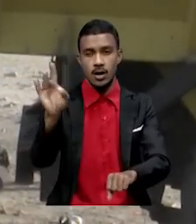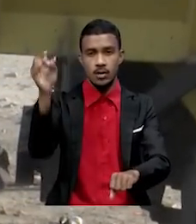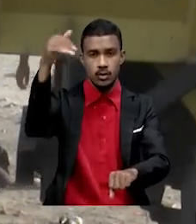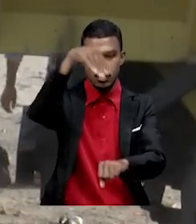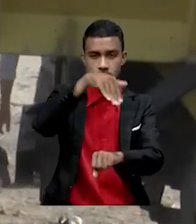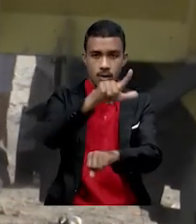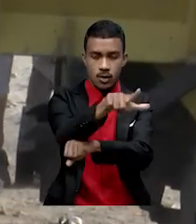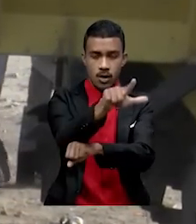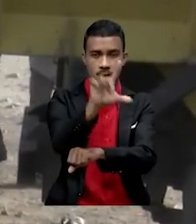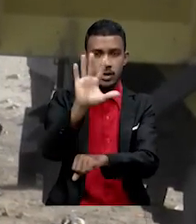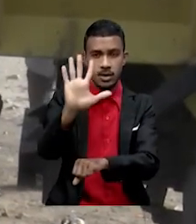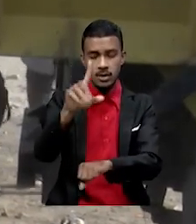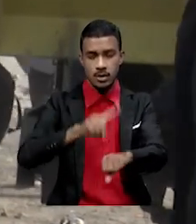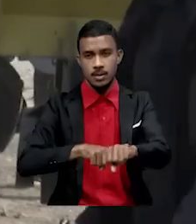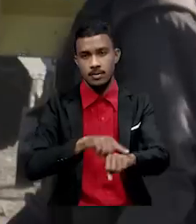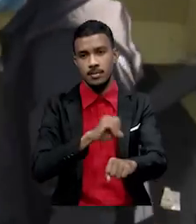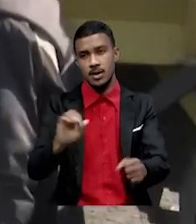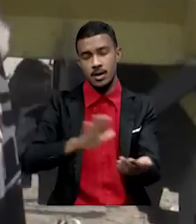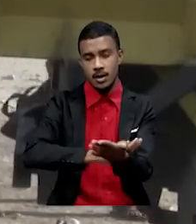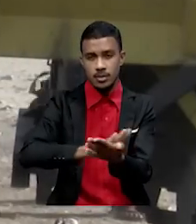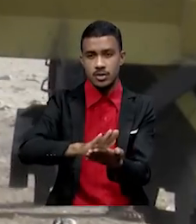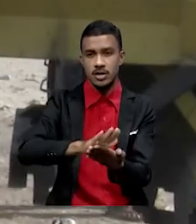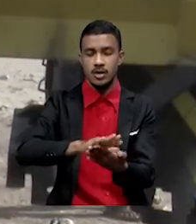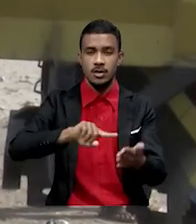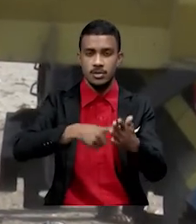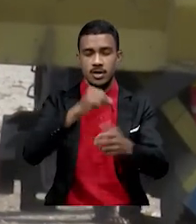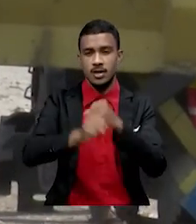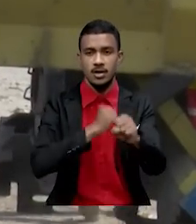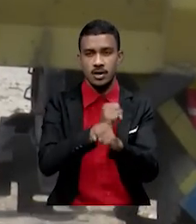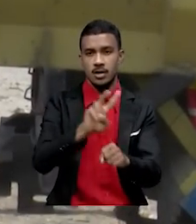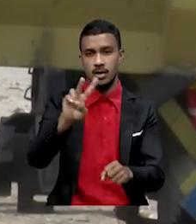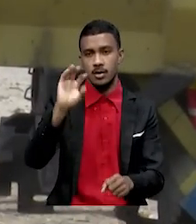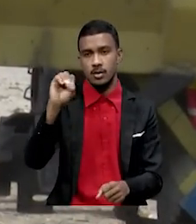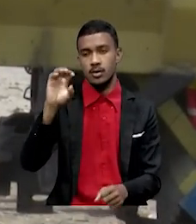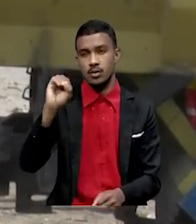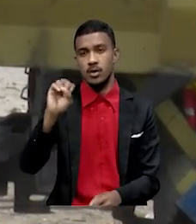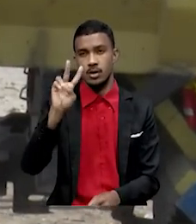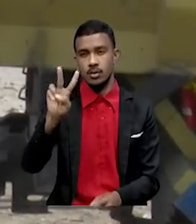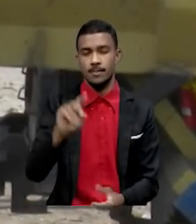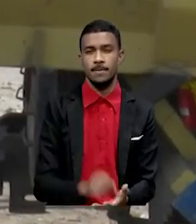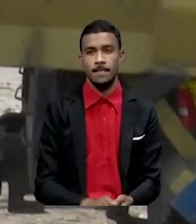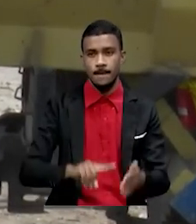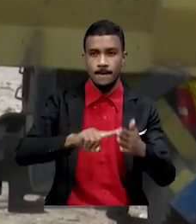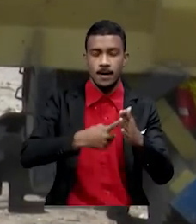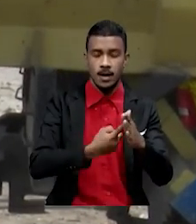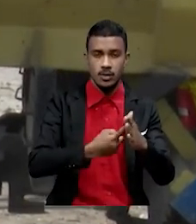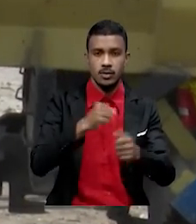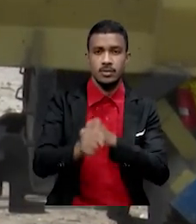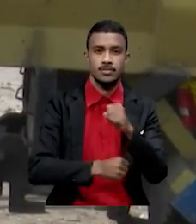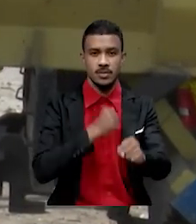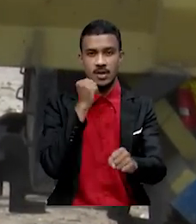raik dasa rai ha hu ya tinan rihun rua rua hu tinan